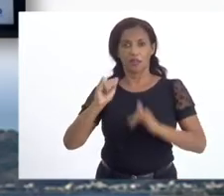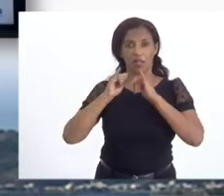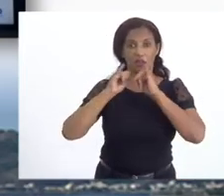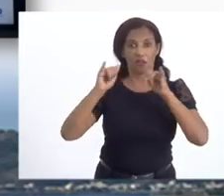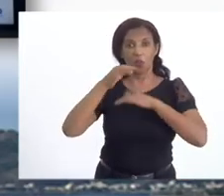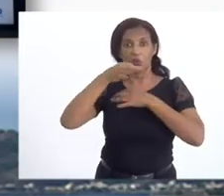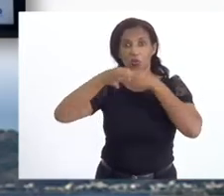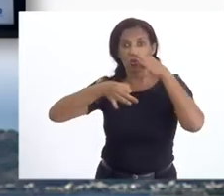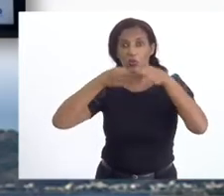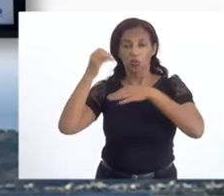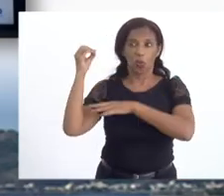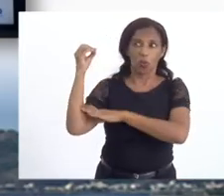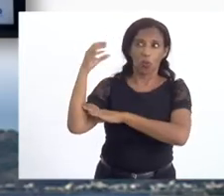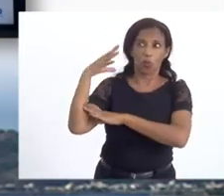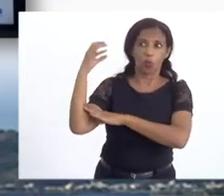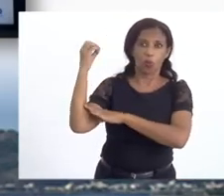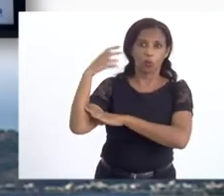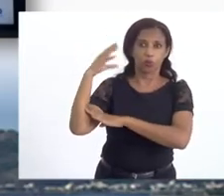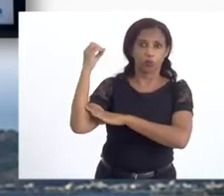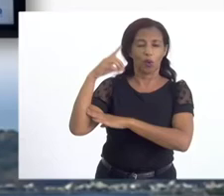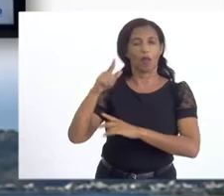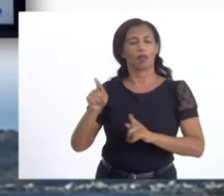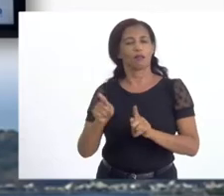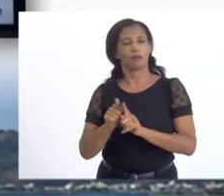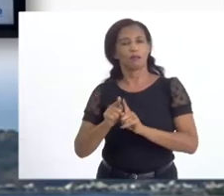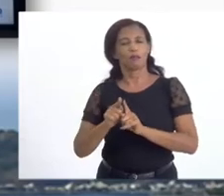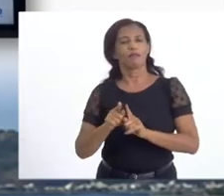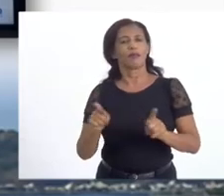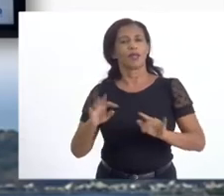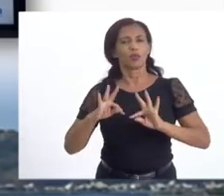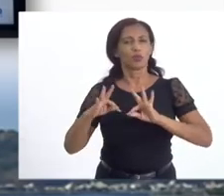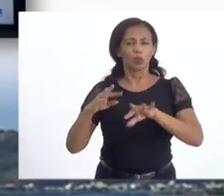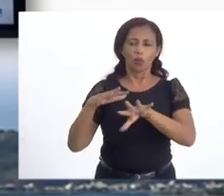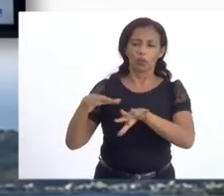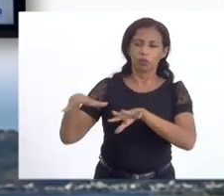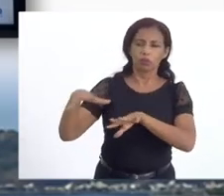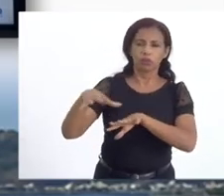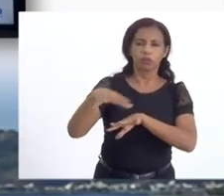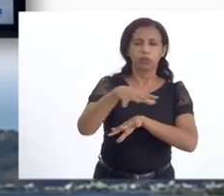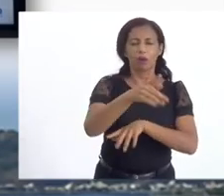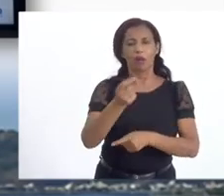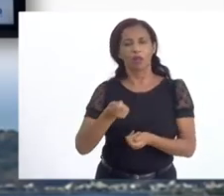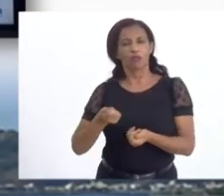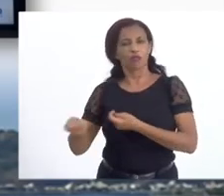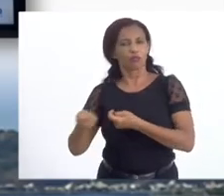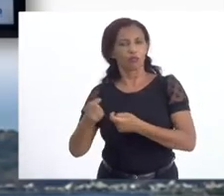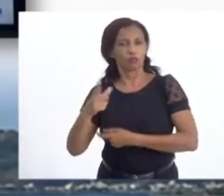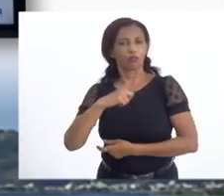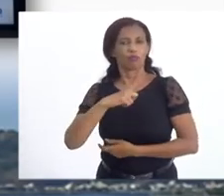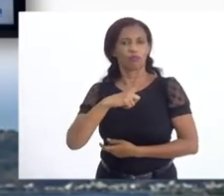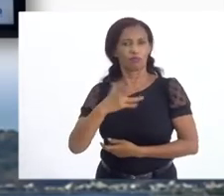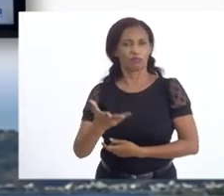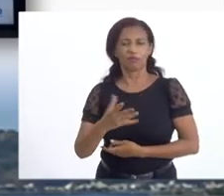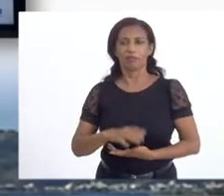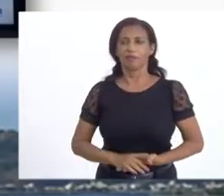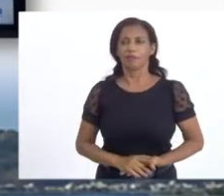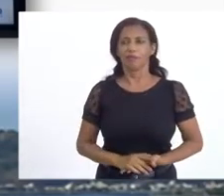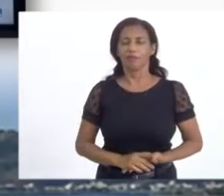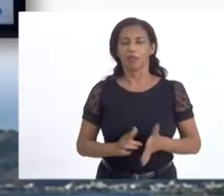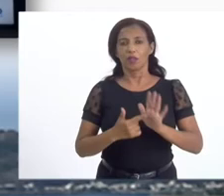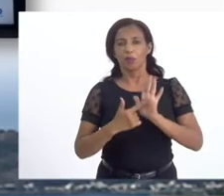sonoras, monitores informativos de fogo, todas as áreas do aeroporto, alcançando aí as